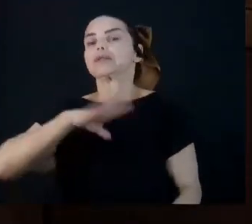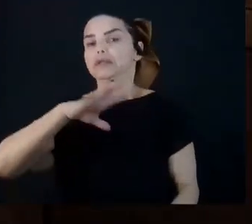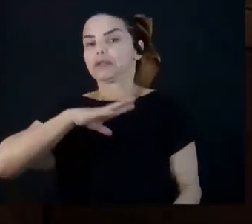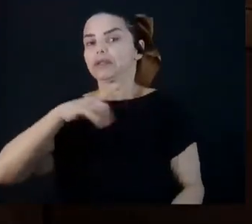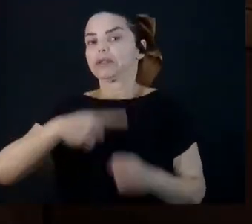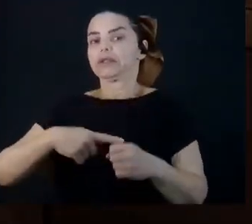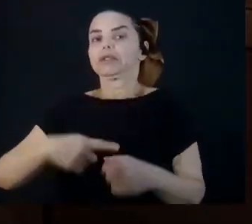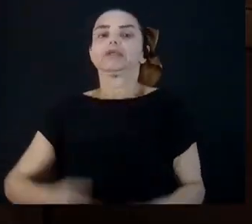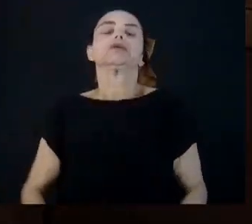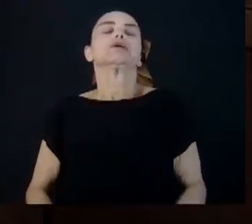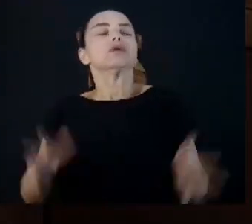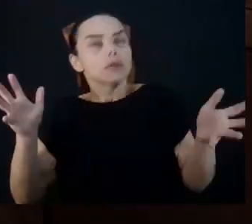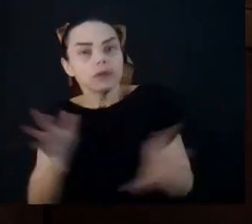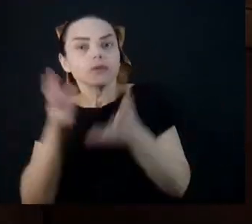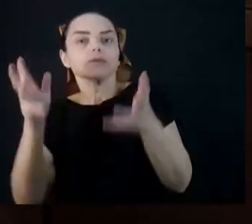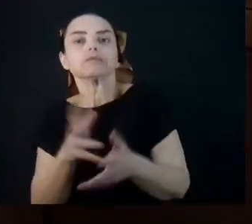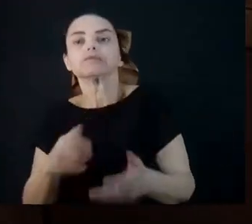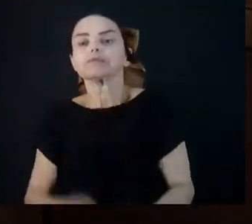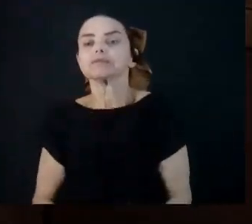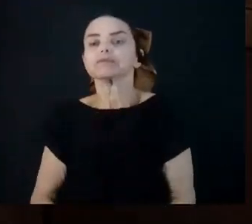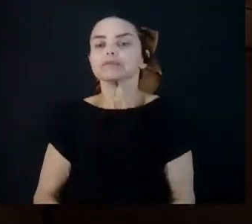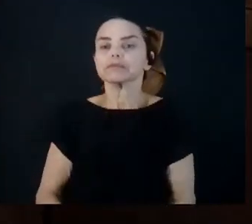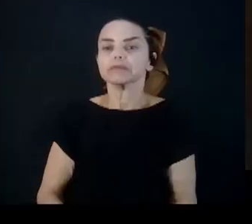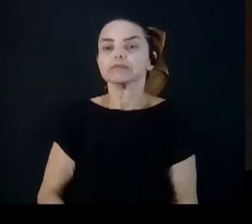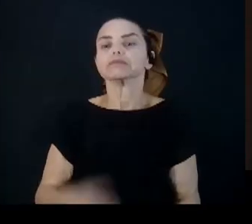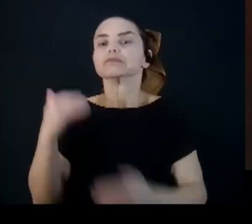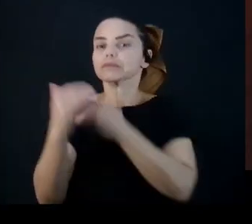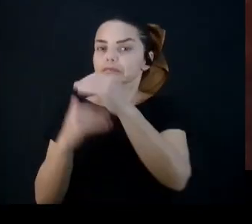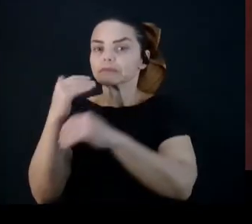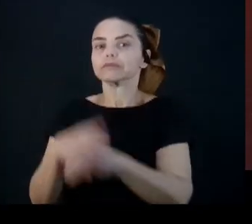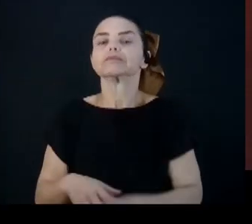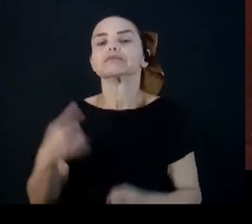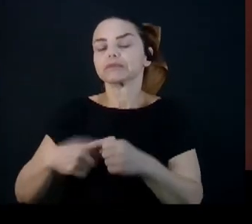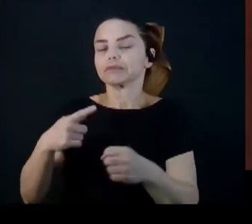contribuíram enormemente para o desenvolvimento da cidade.